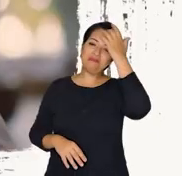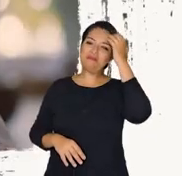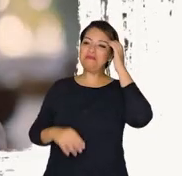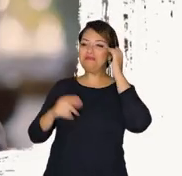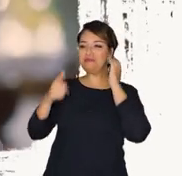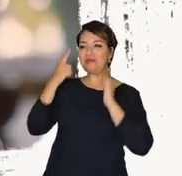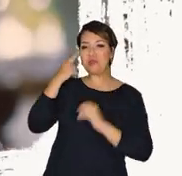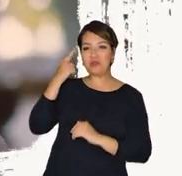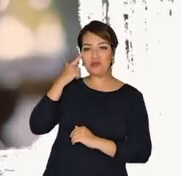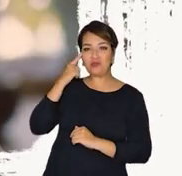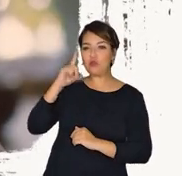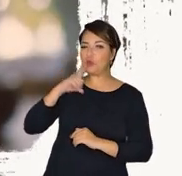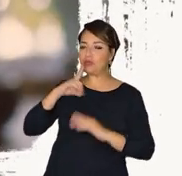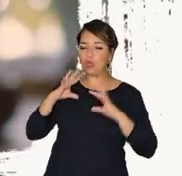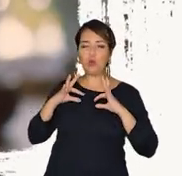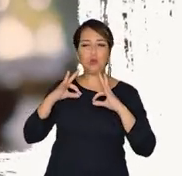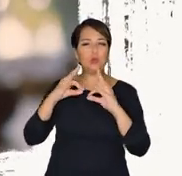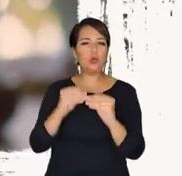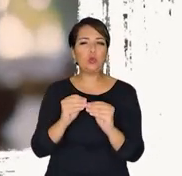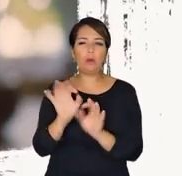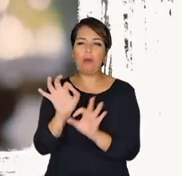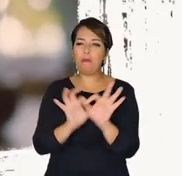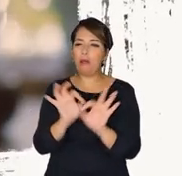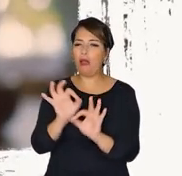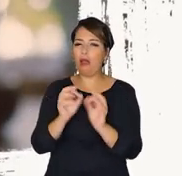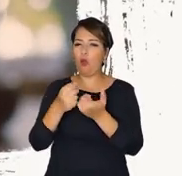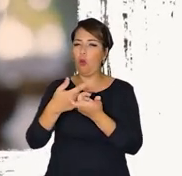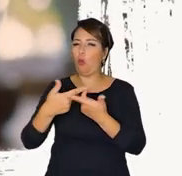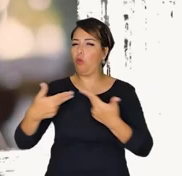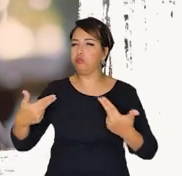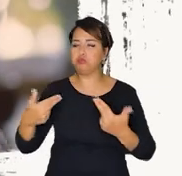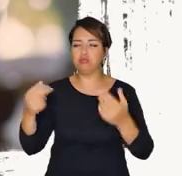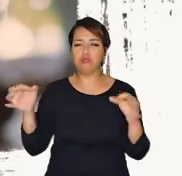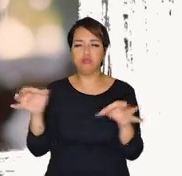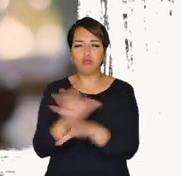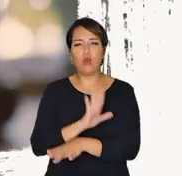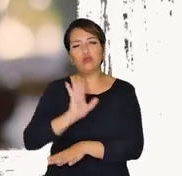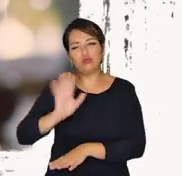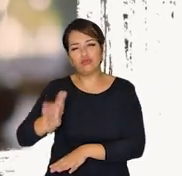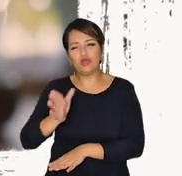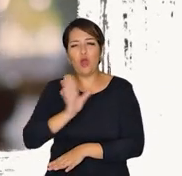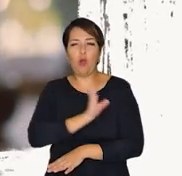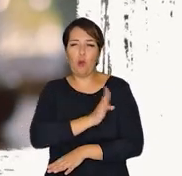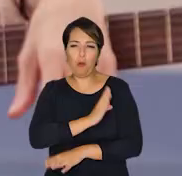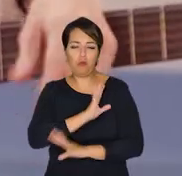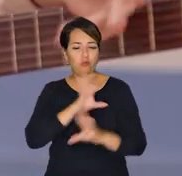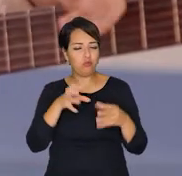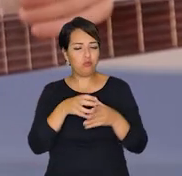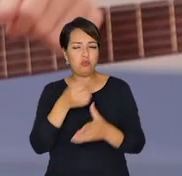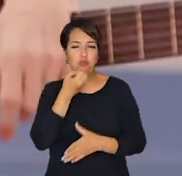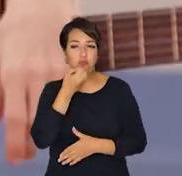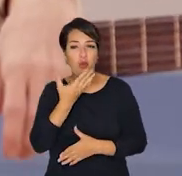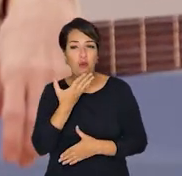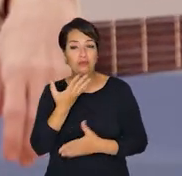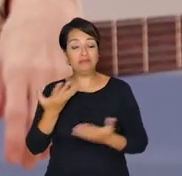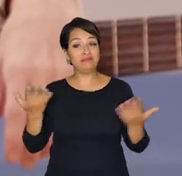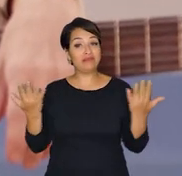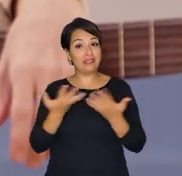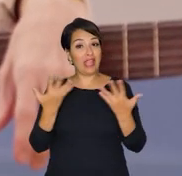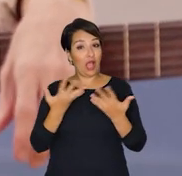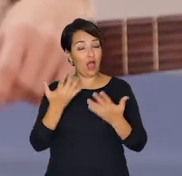perto. O Freixo tem tudo para governar o Rio. Tem preparo, tem equipe e tem coração. Agora é parar e